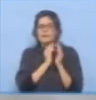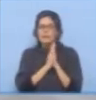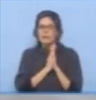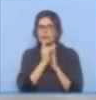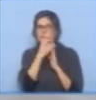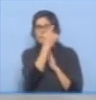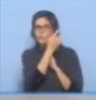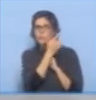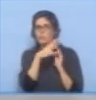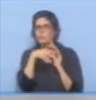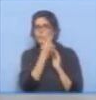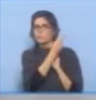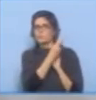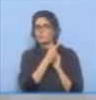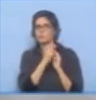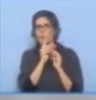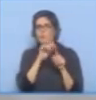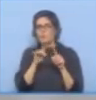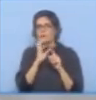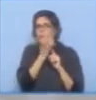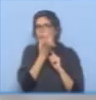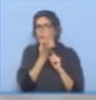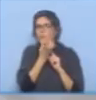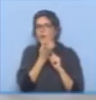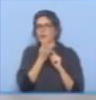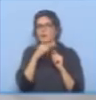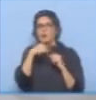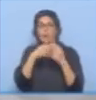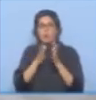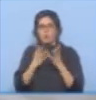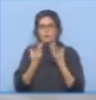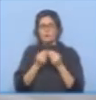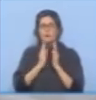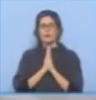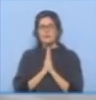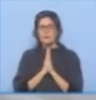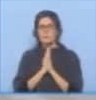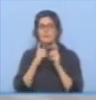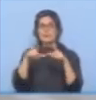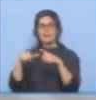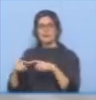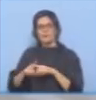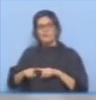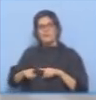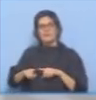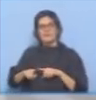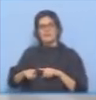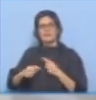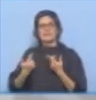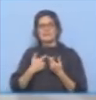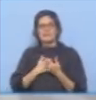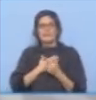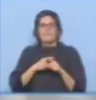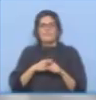diversidade cultural, de rezarmos todos a mesma coisa, mas em línguas diferentes, essa é a grande riqueza que para nós é ir às jornadas.